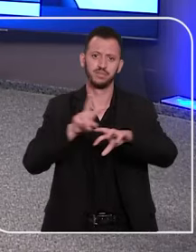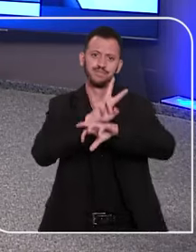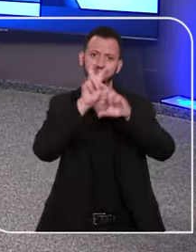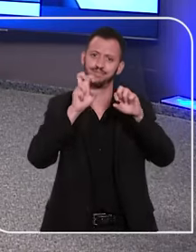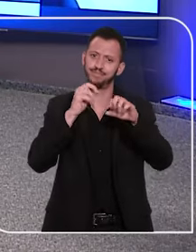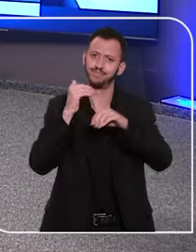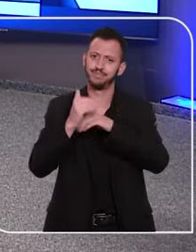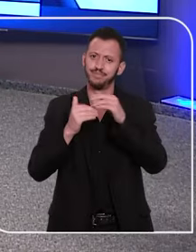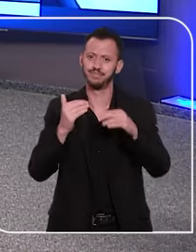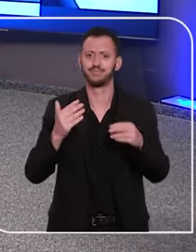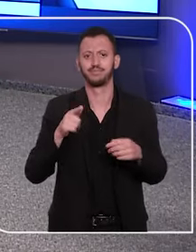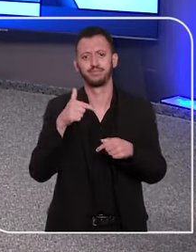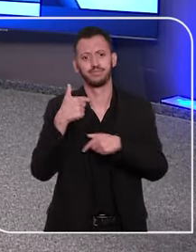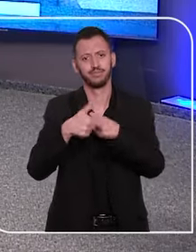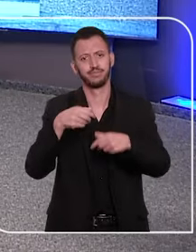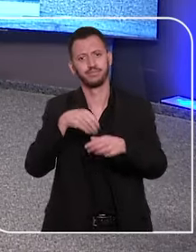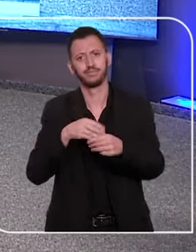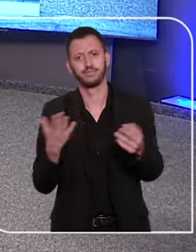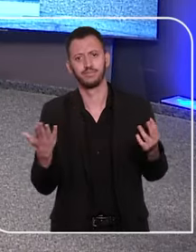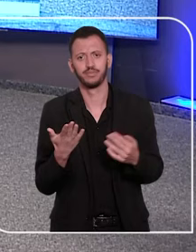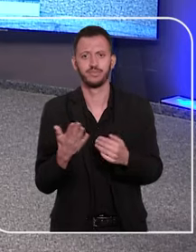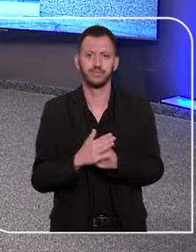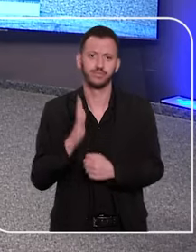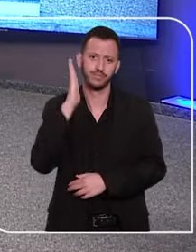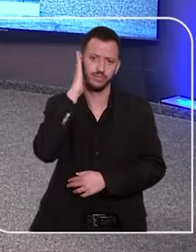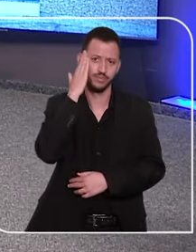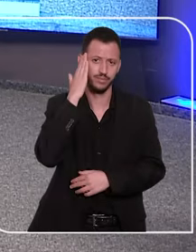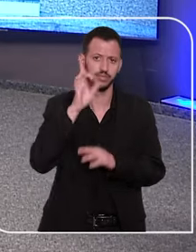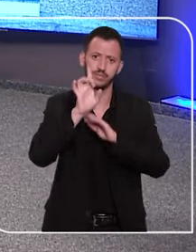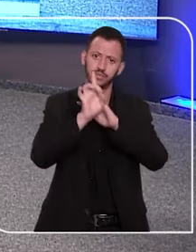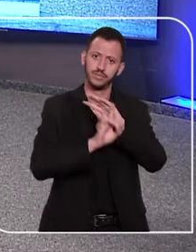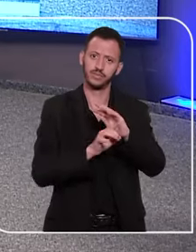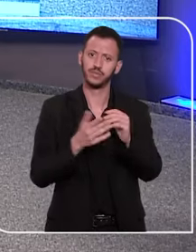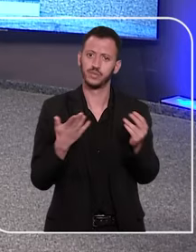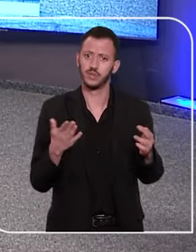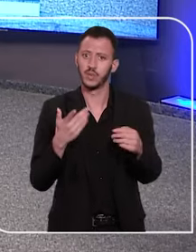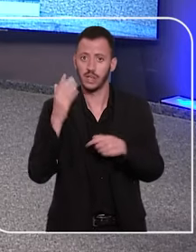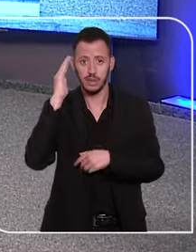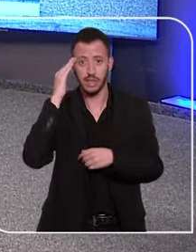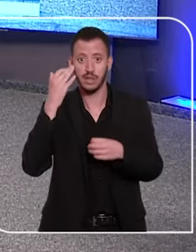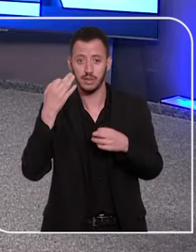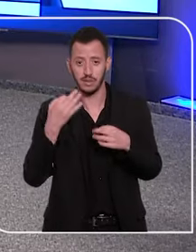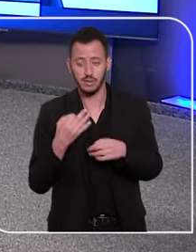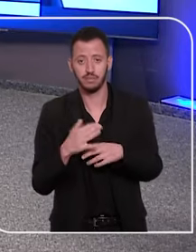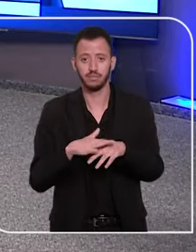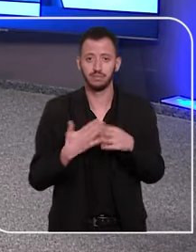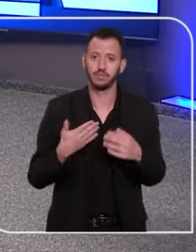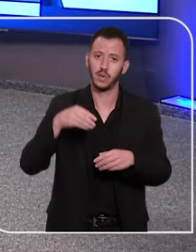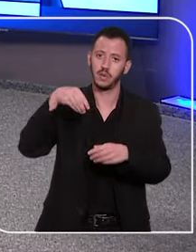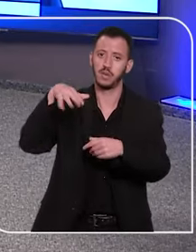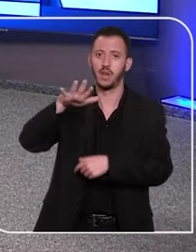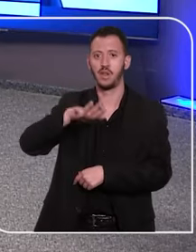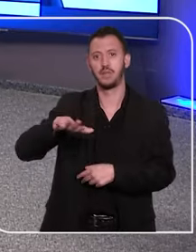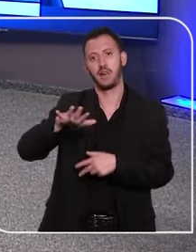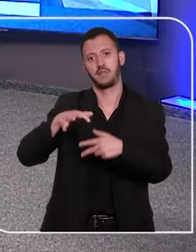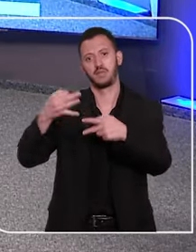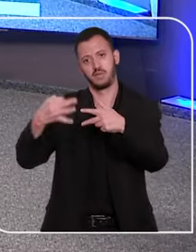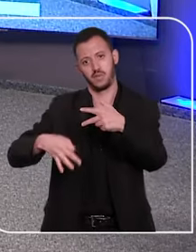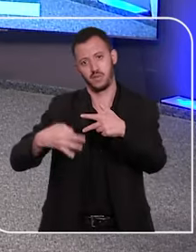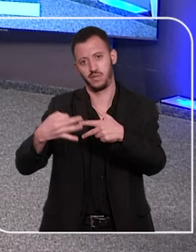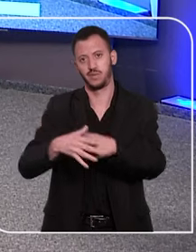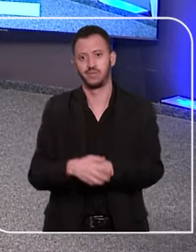desse um tema super relevante e atual para quem quer entender direito né mais sobre o mundo